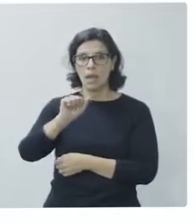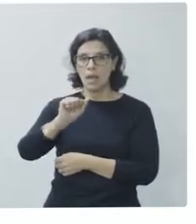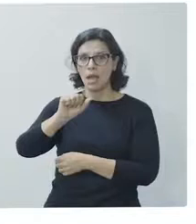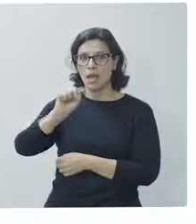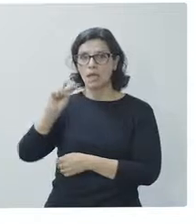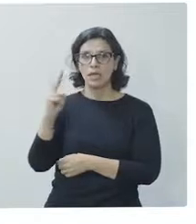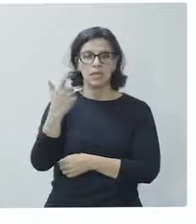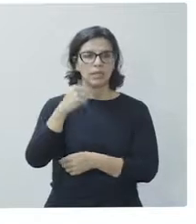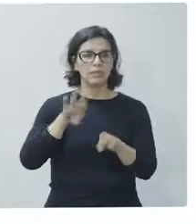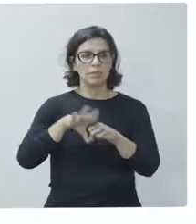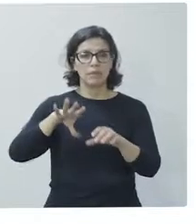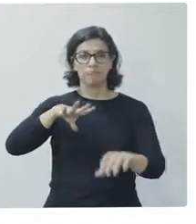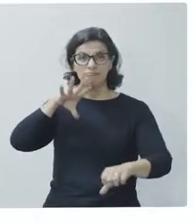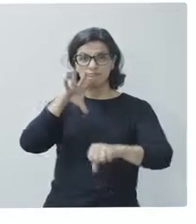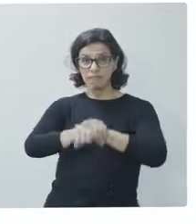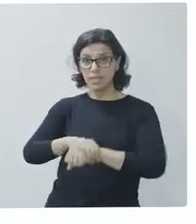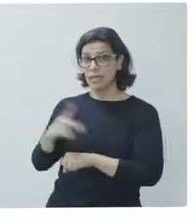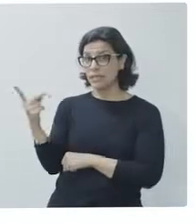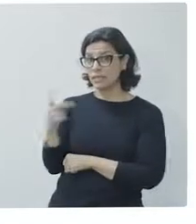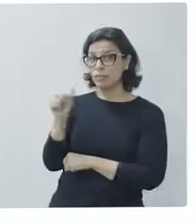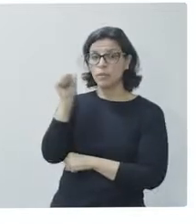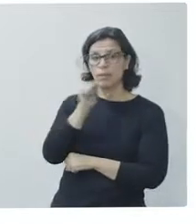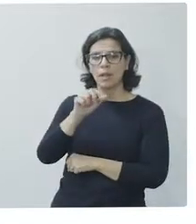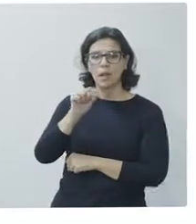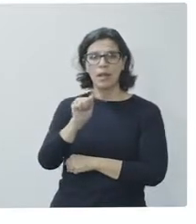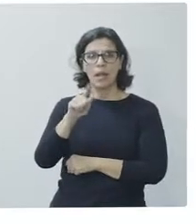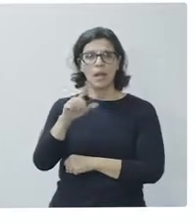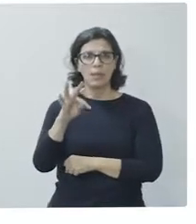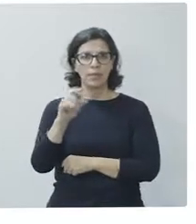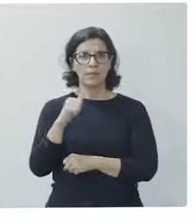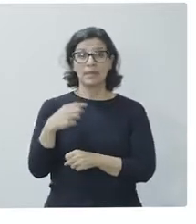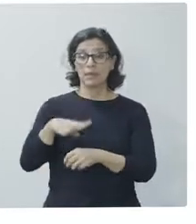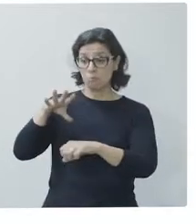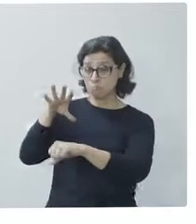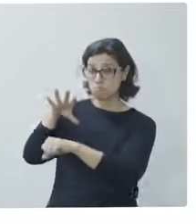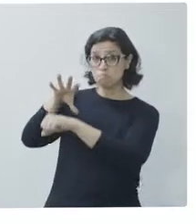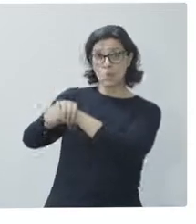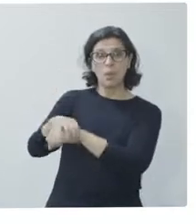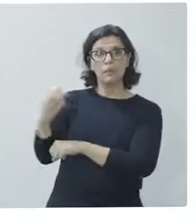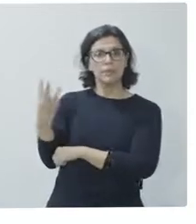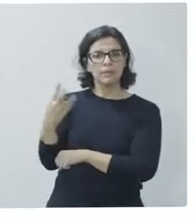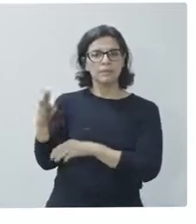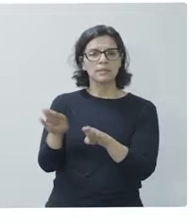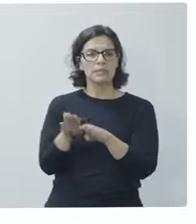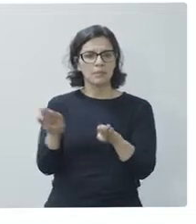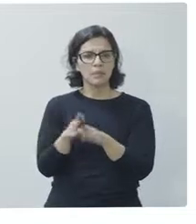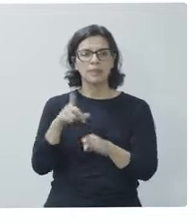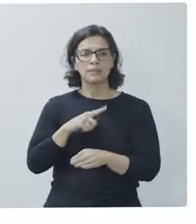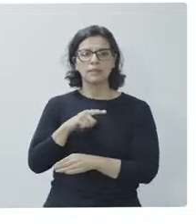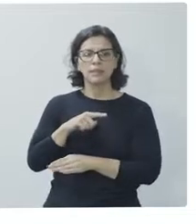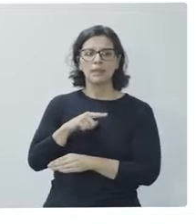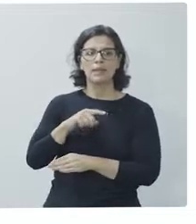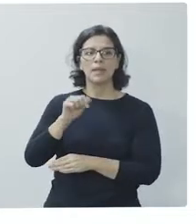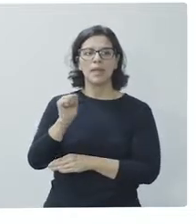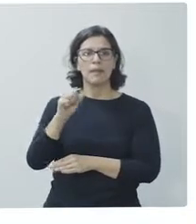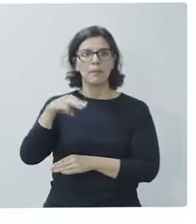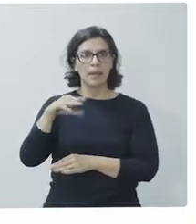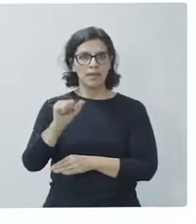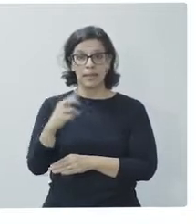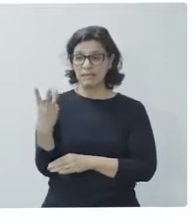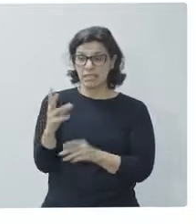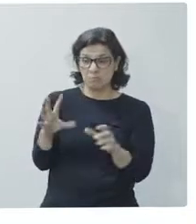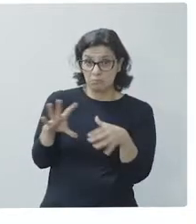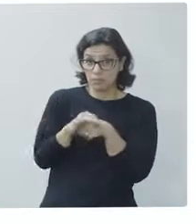Ela agarrou o pulso da segunda bruxa, Alteda, que segurou com força as vestes da terceira bruxa,